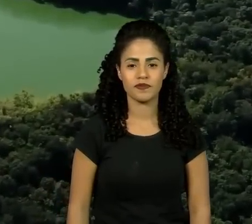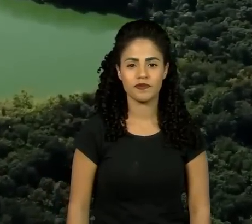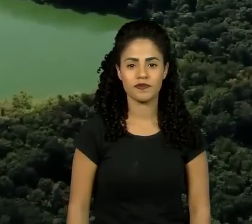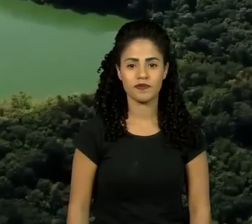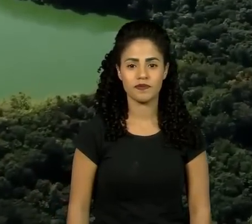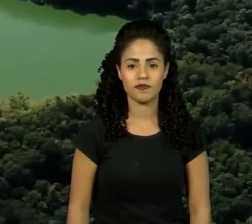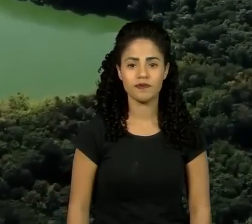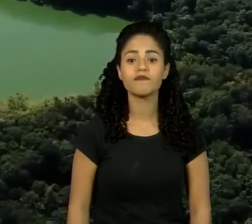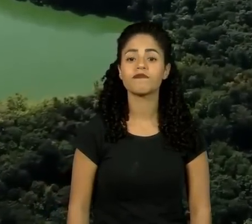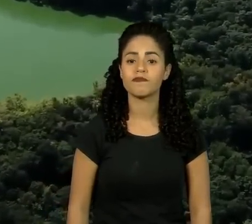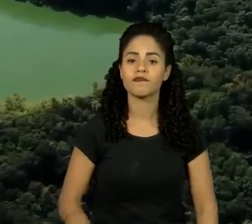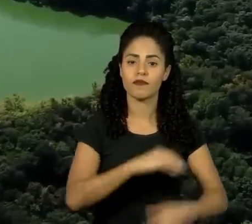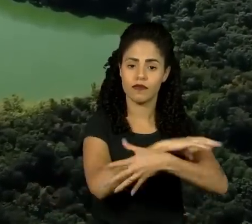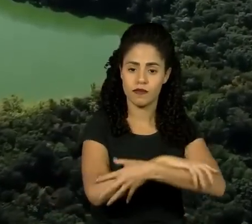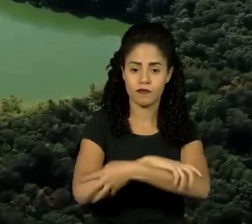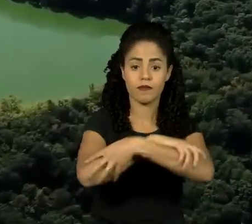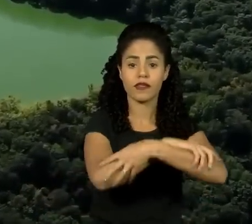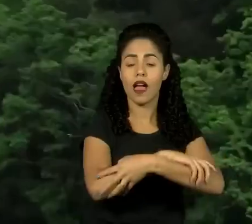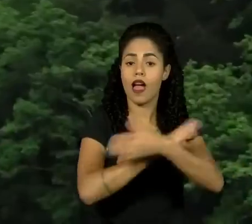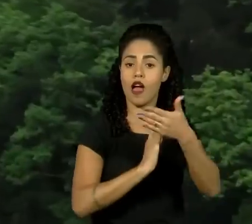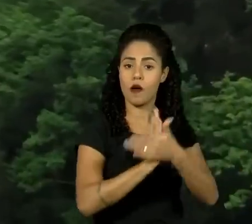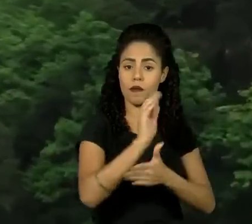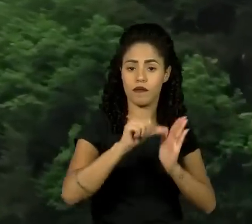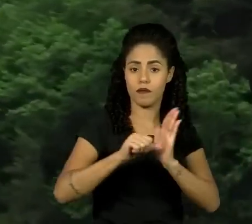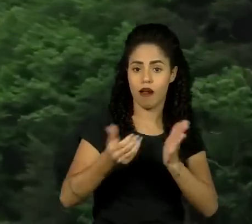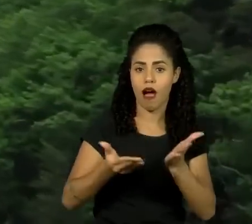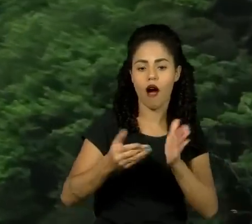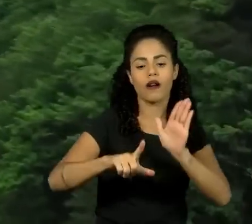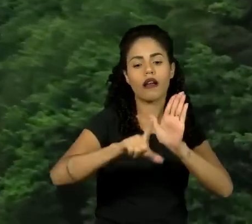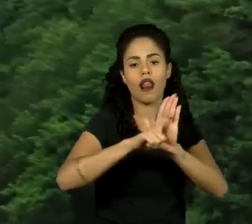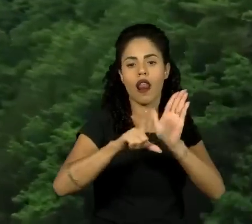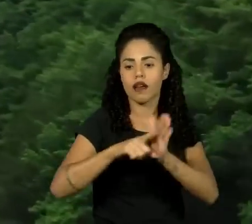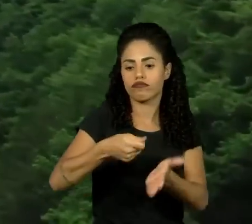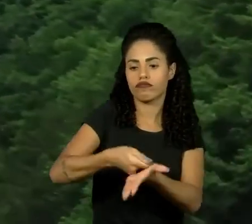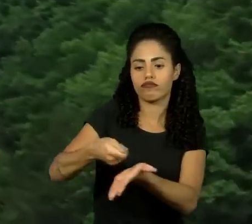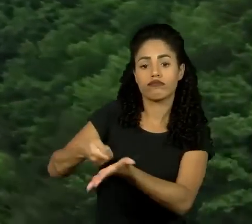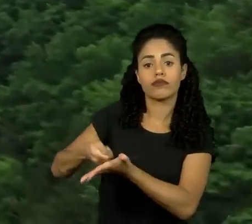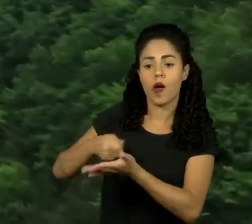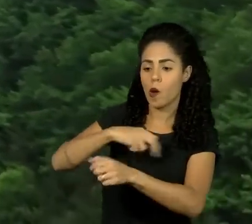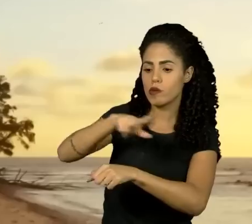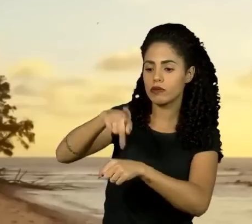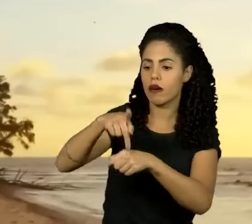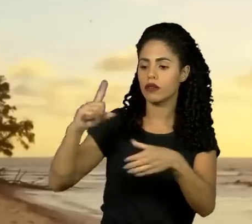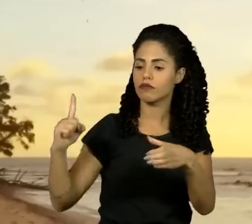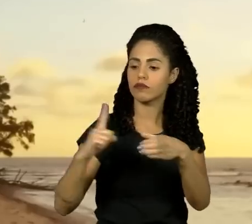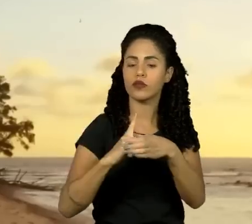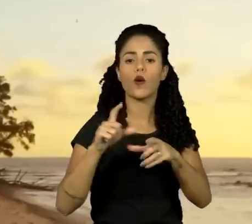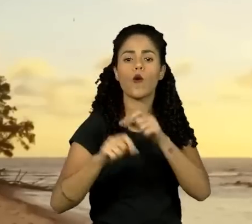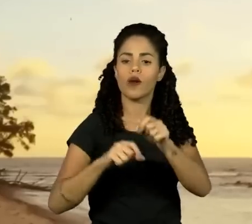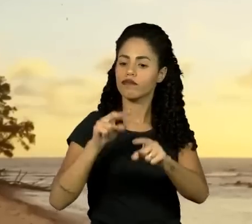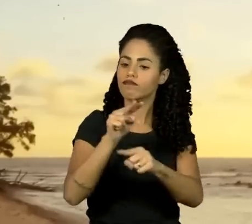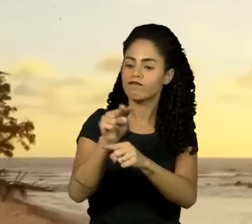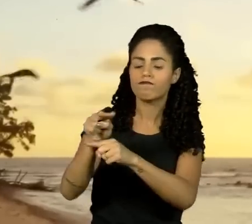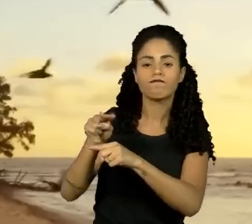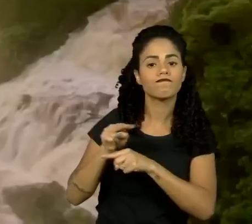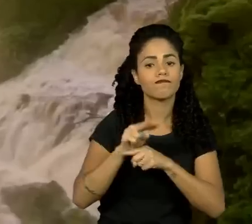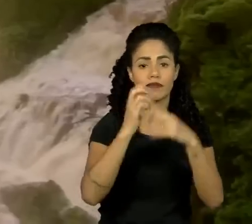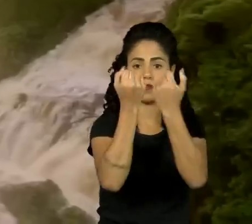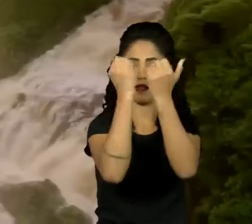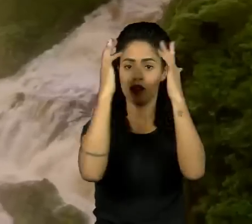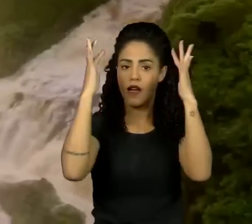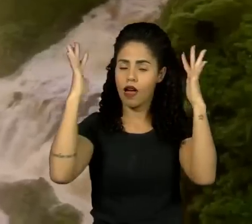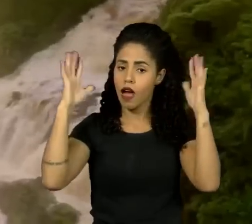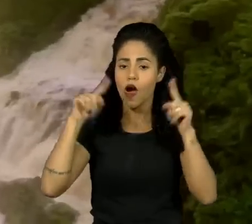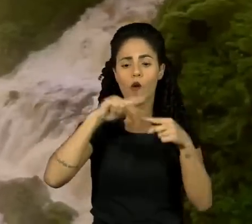A União Europeia aprova pela primeira vez lei que obriga os países do grupo a proteger e restaurar a natureza.